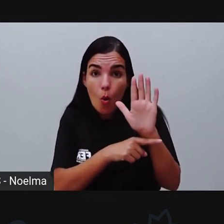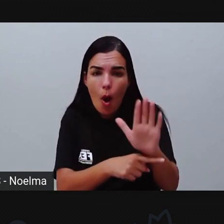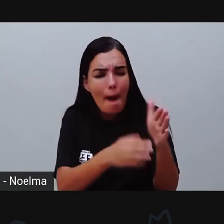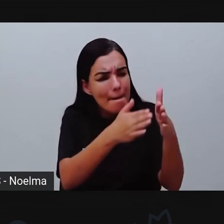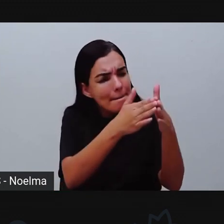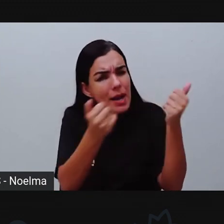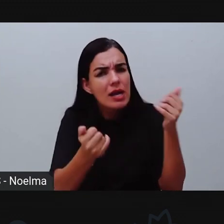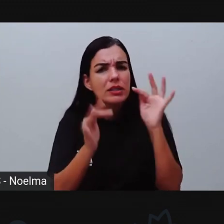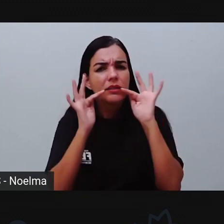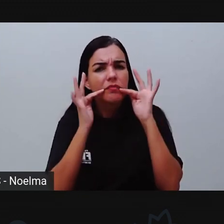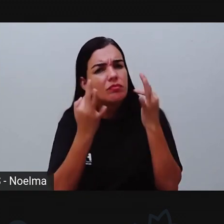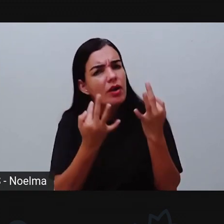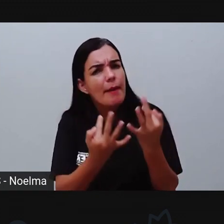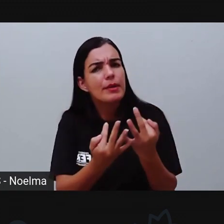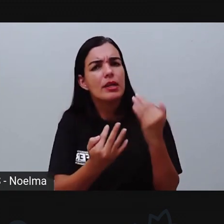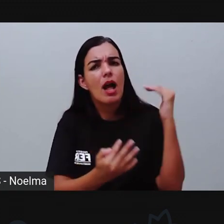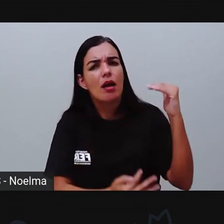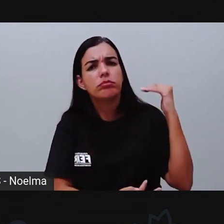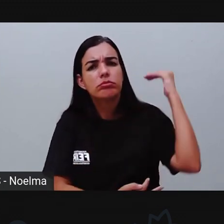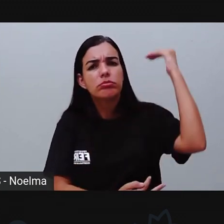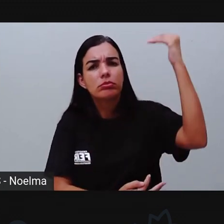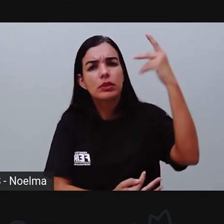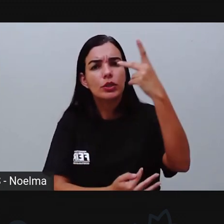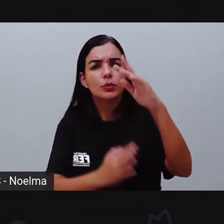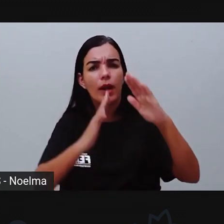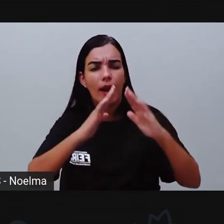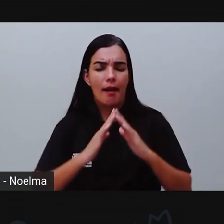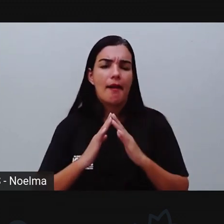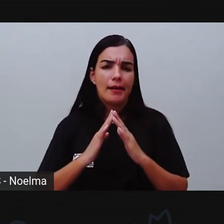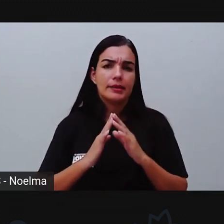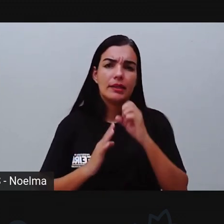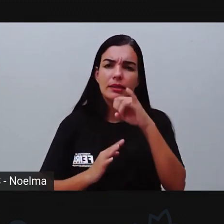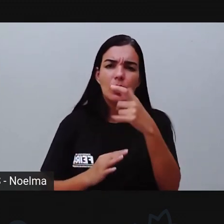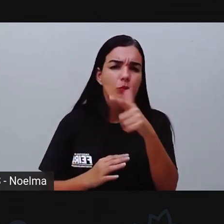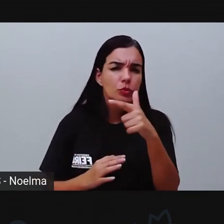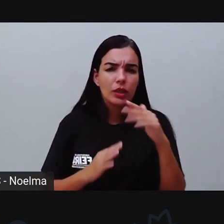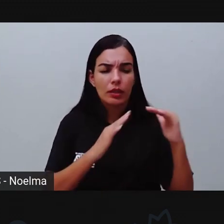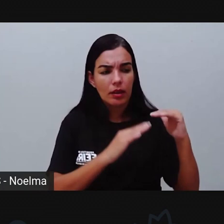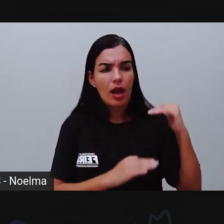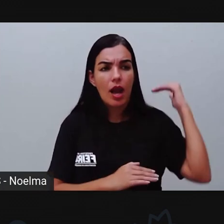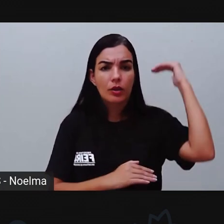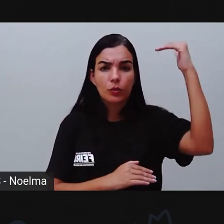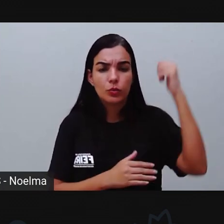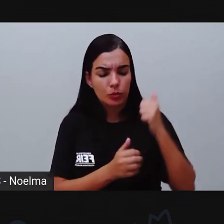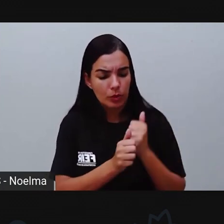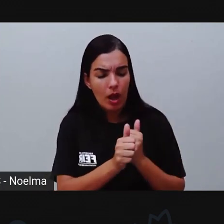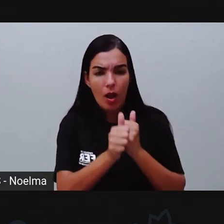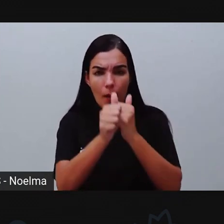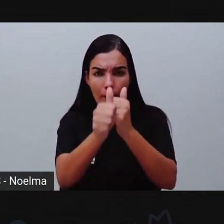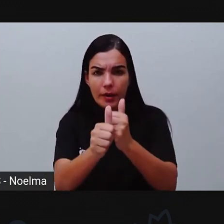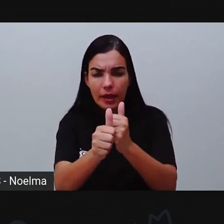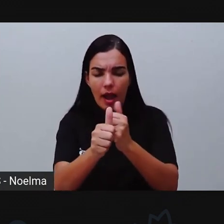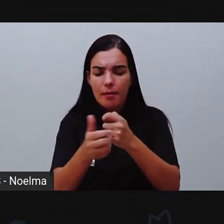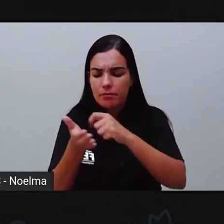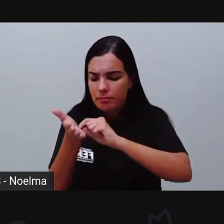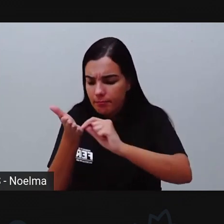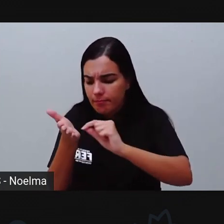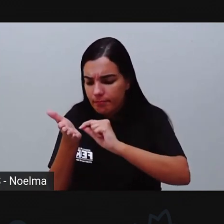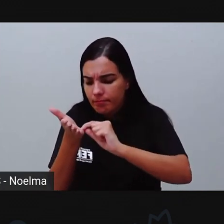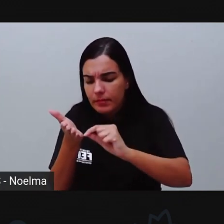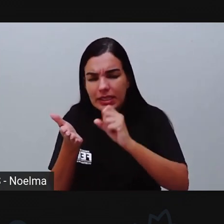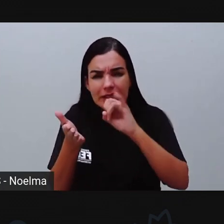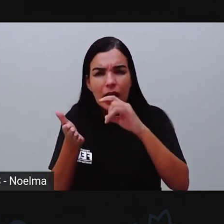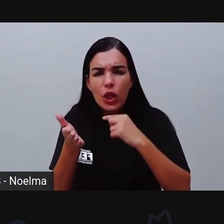peça ajuda aí a um adulto aí na sua casa. Se não tem esse adulto para poder acompanhar vocês, sinalize lá onde vocês estão